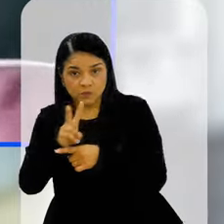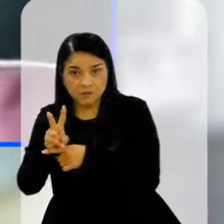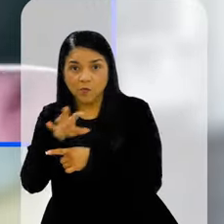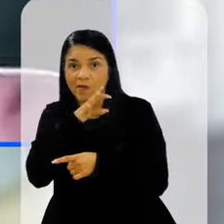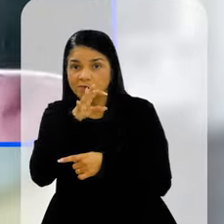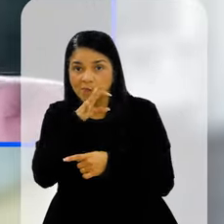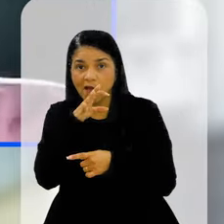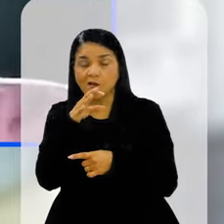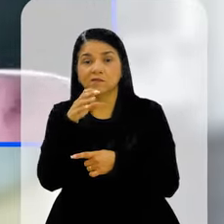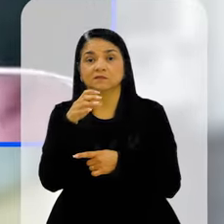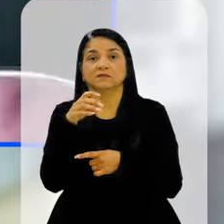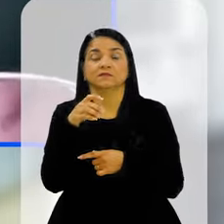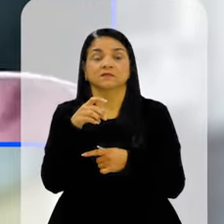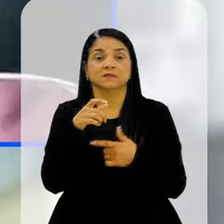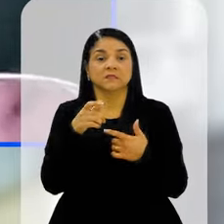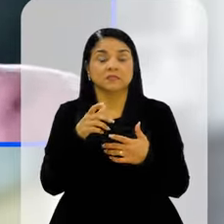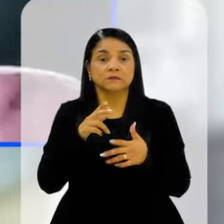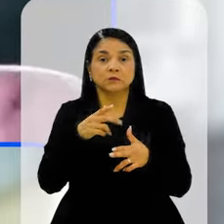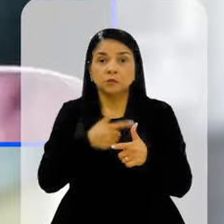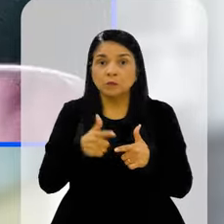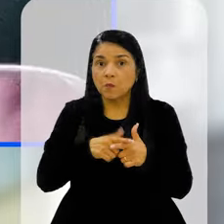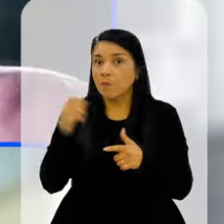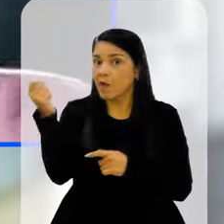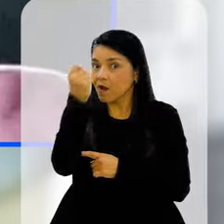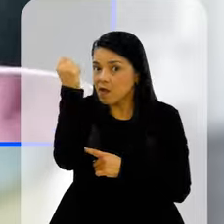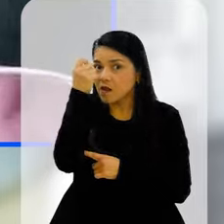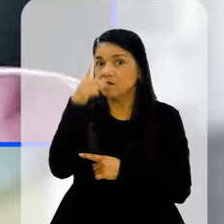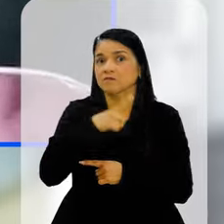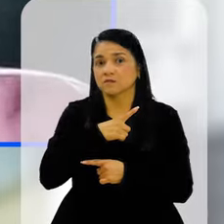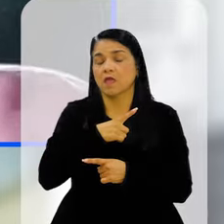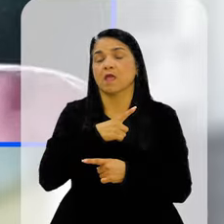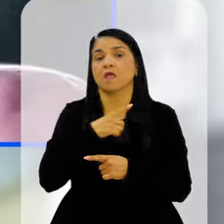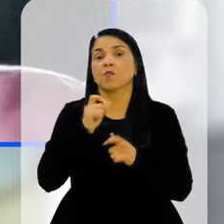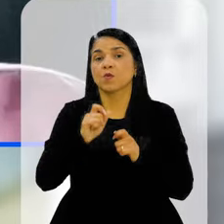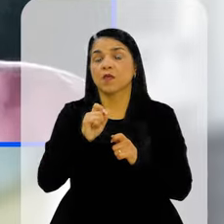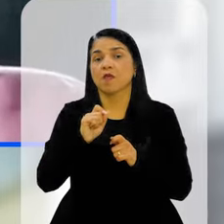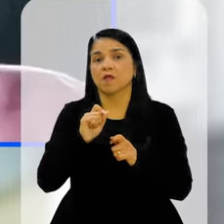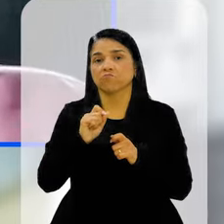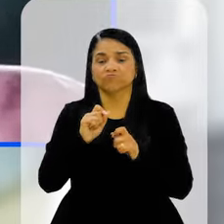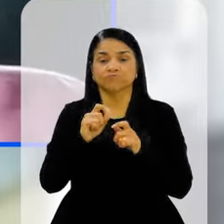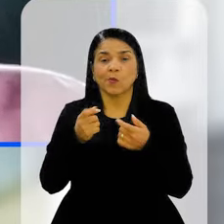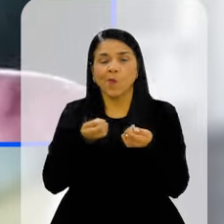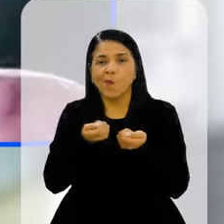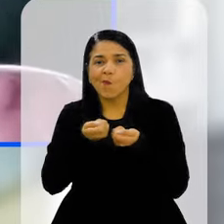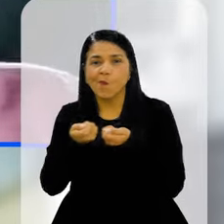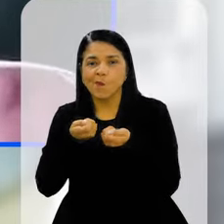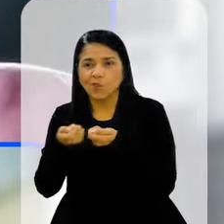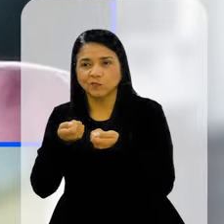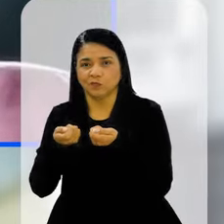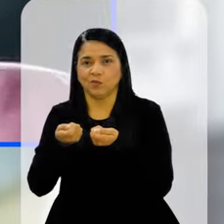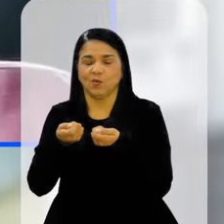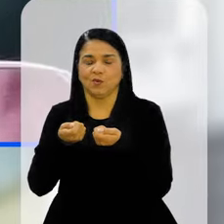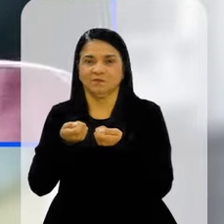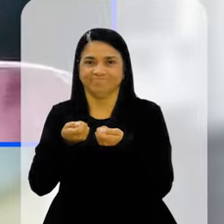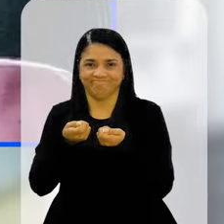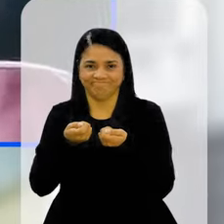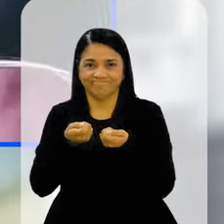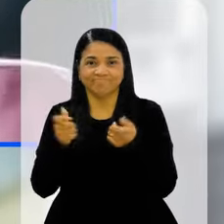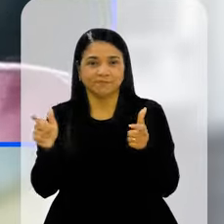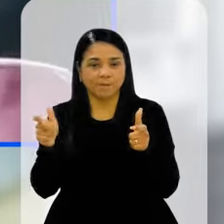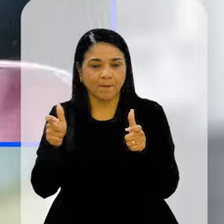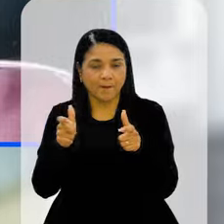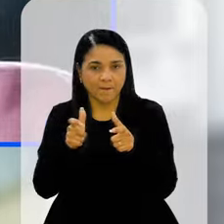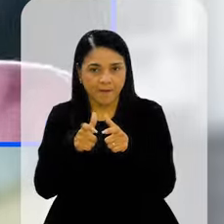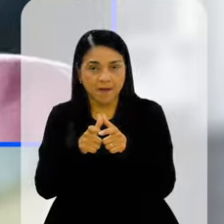animal entende que a situação está tão grave que o controle populacional ainda é e será